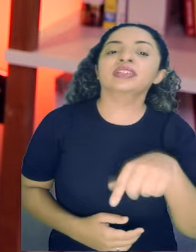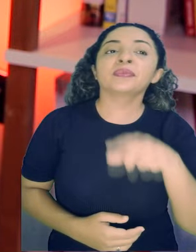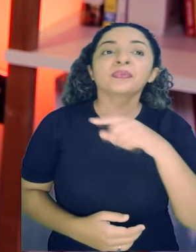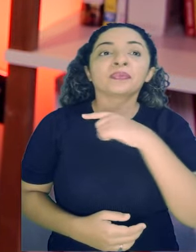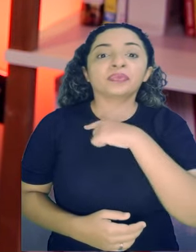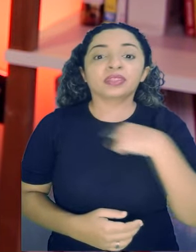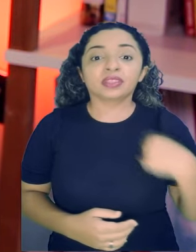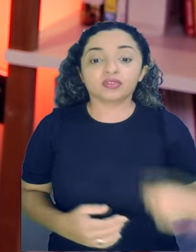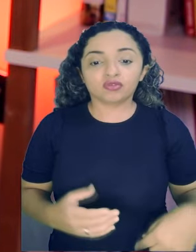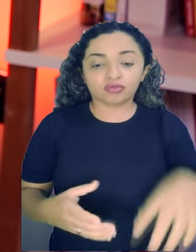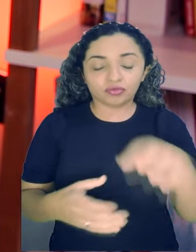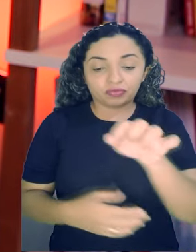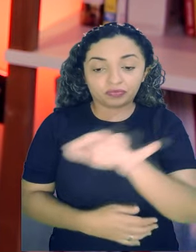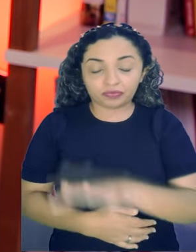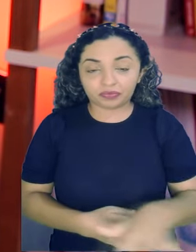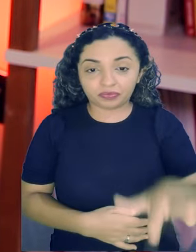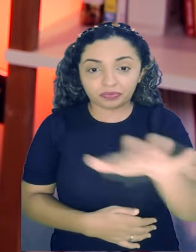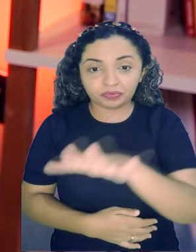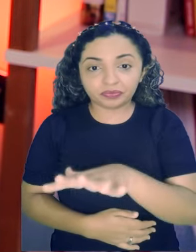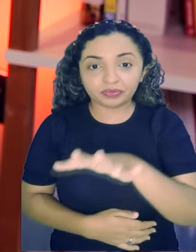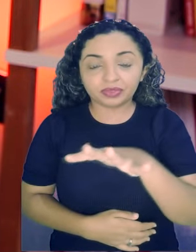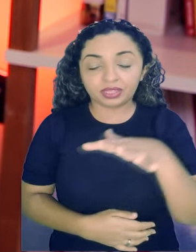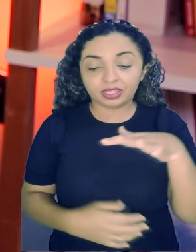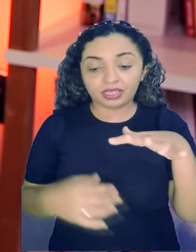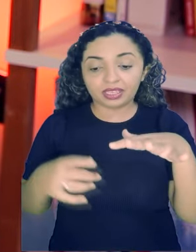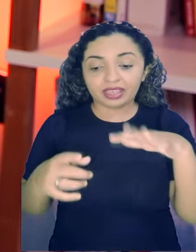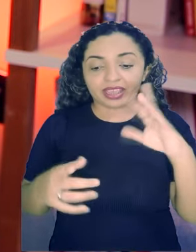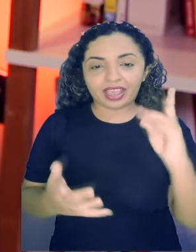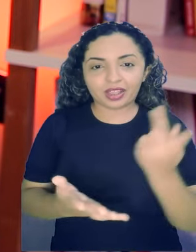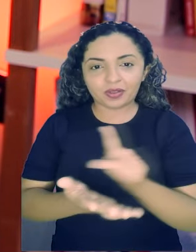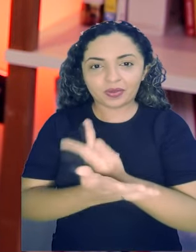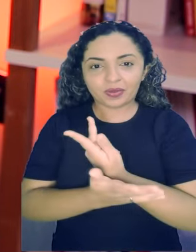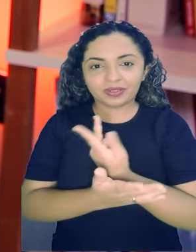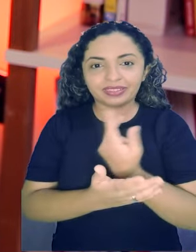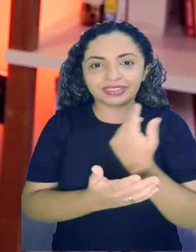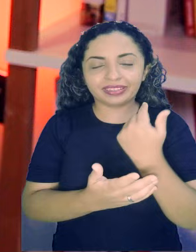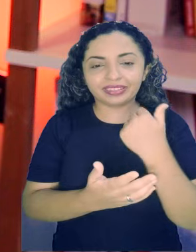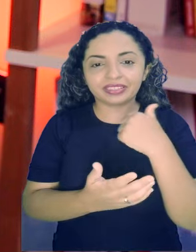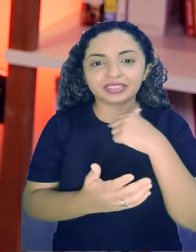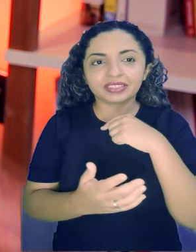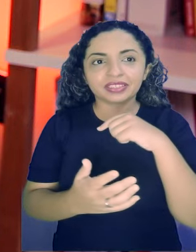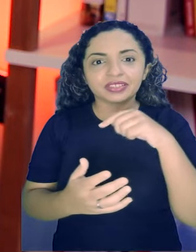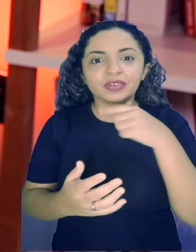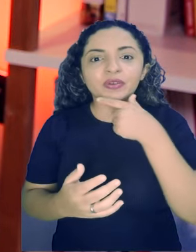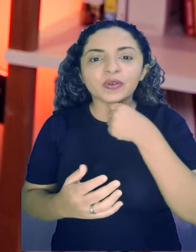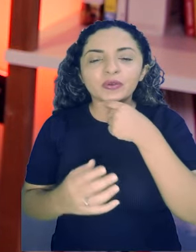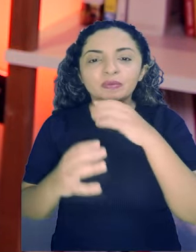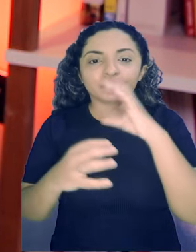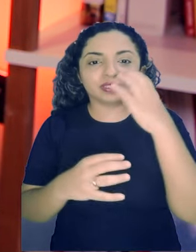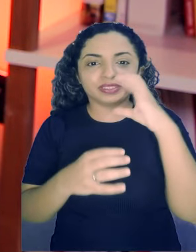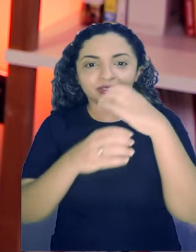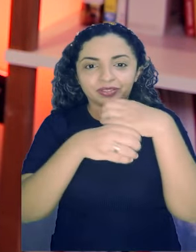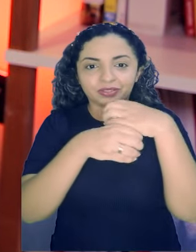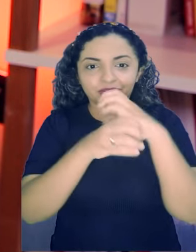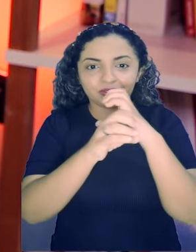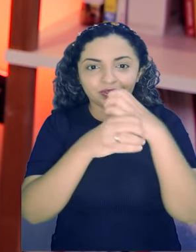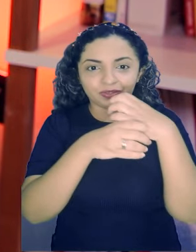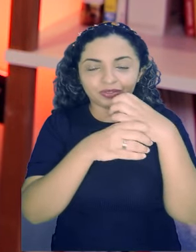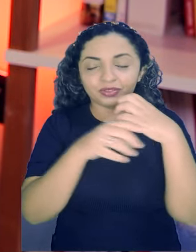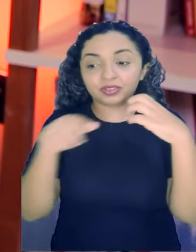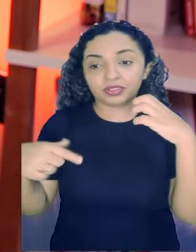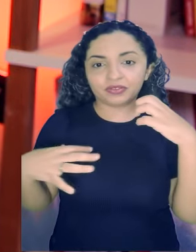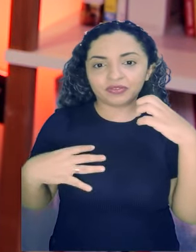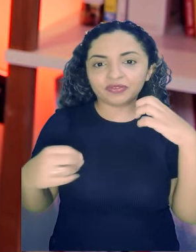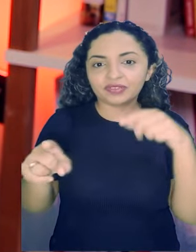Tse-tung, e tem uma linha do tempo acontecendo entre um cientista e a sua filha, que também se